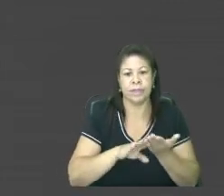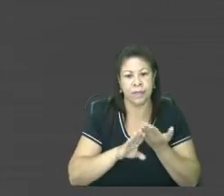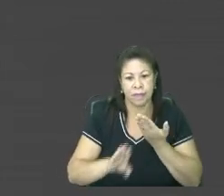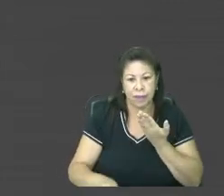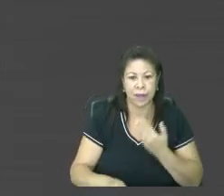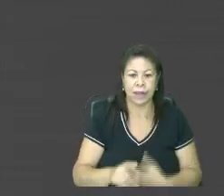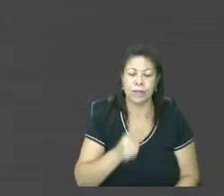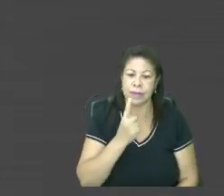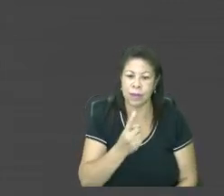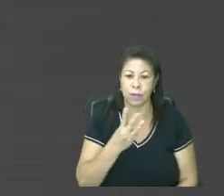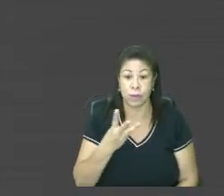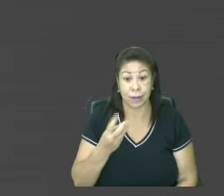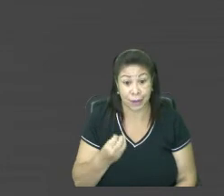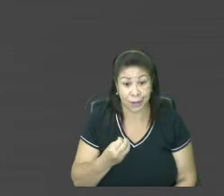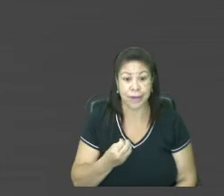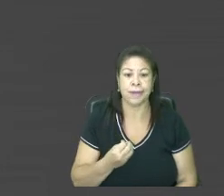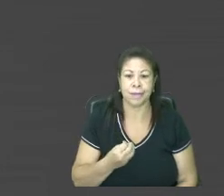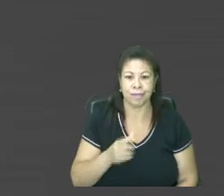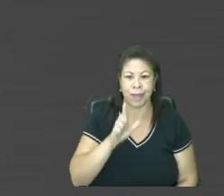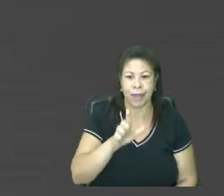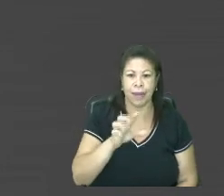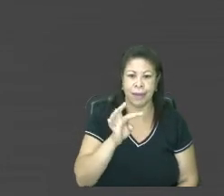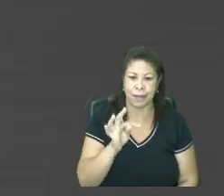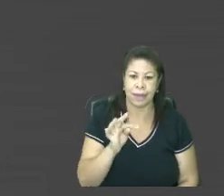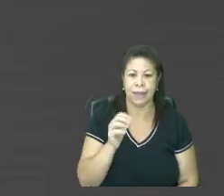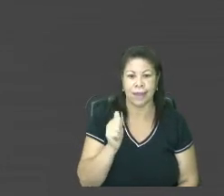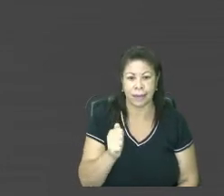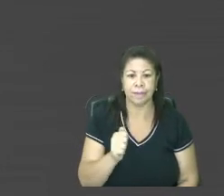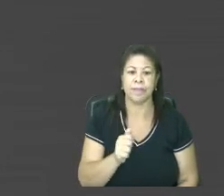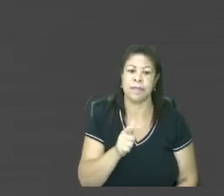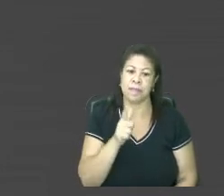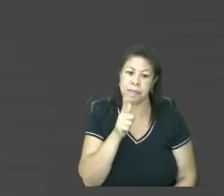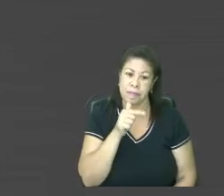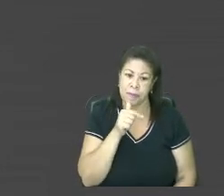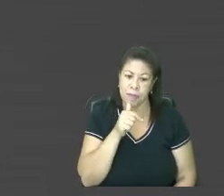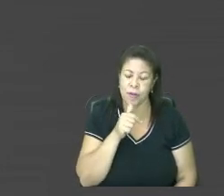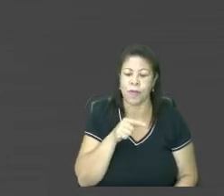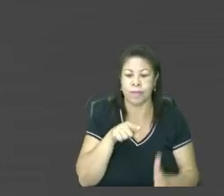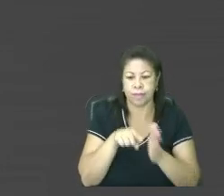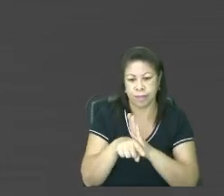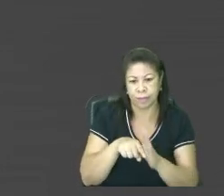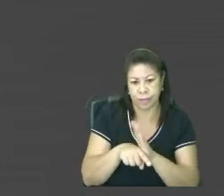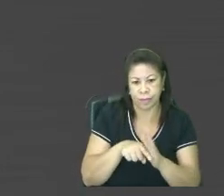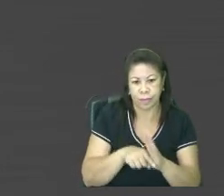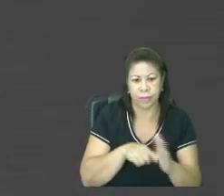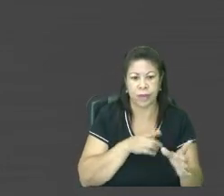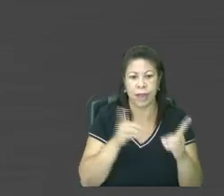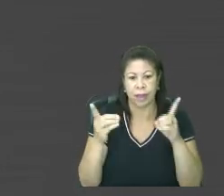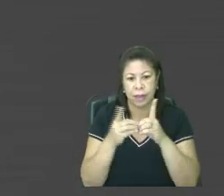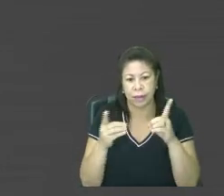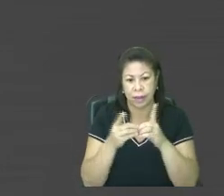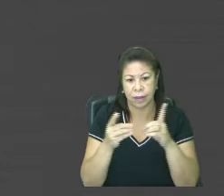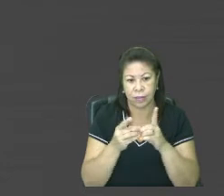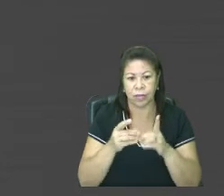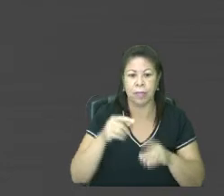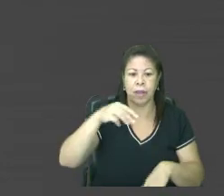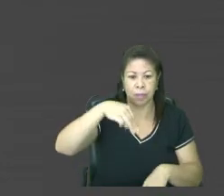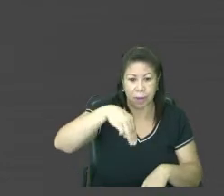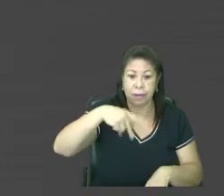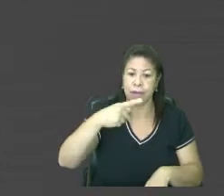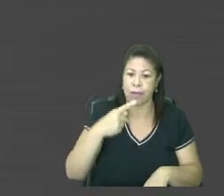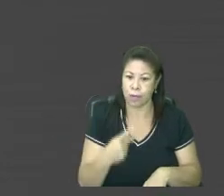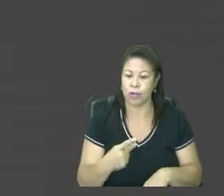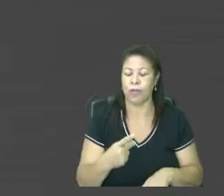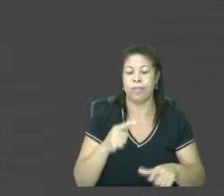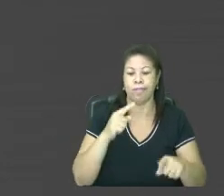os LTAs, as coletas de água, alguns atendimentos de demanda do Ministério Público do Trabalho,